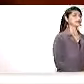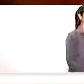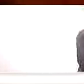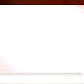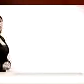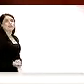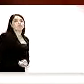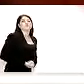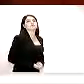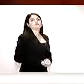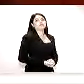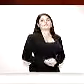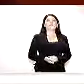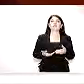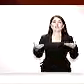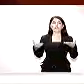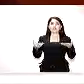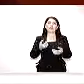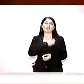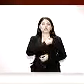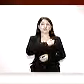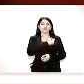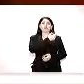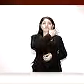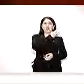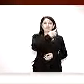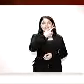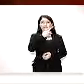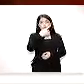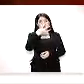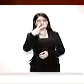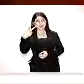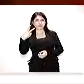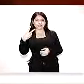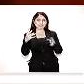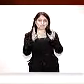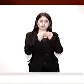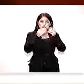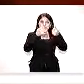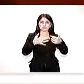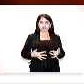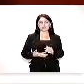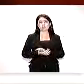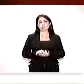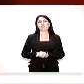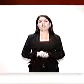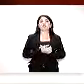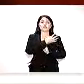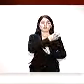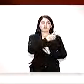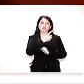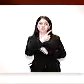aprovados relato em conjunto os itens 41 e 42 os referidos itens